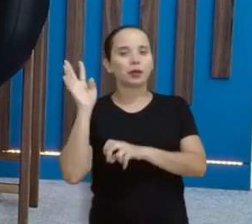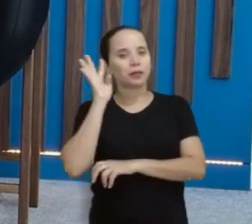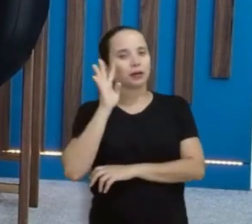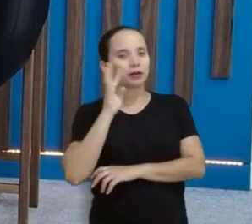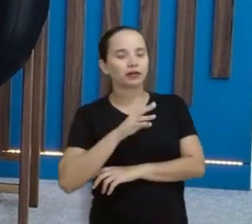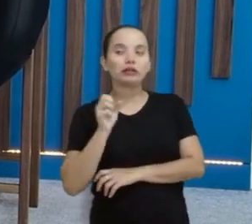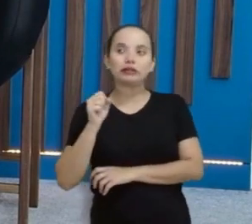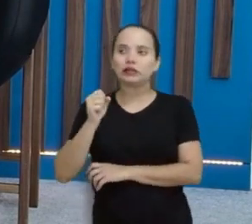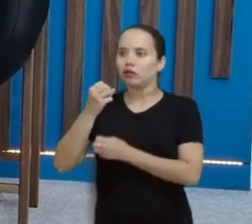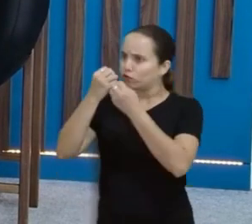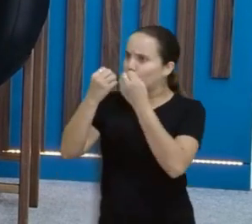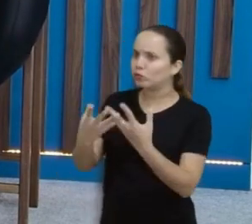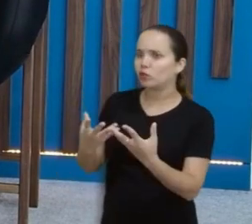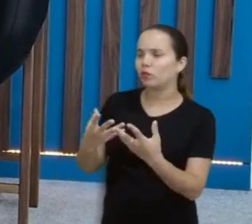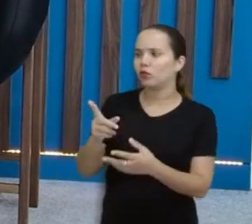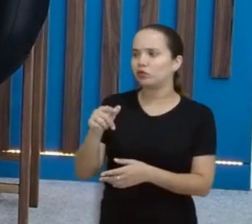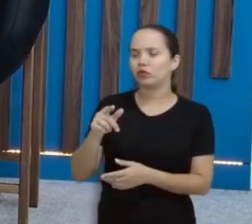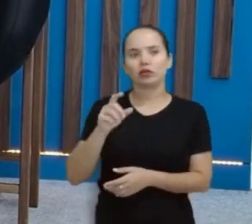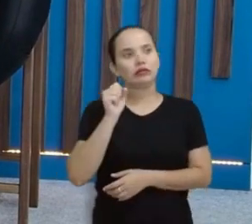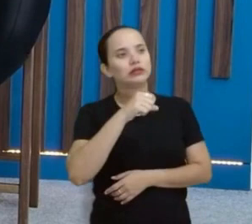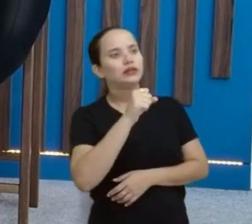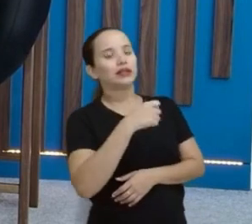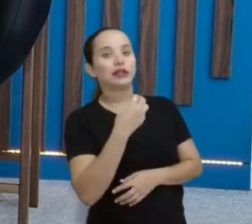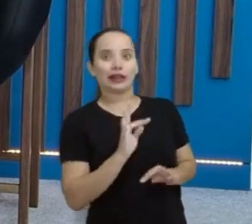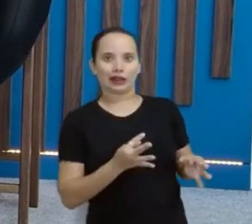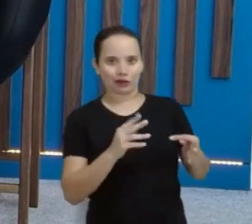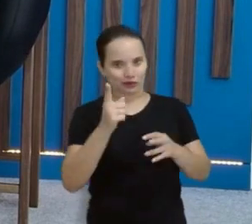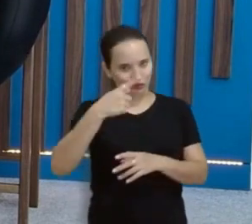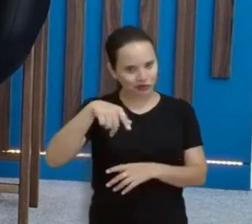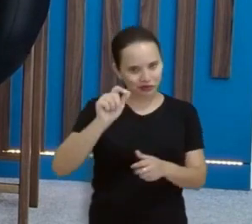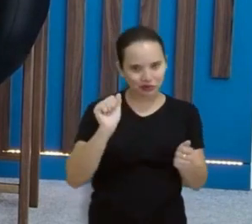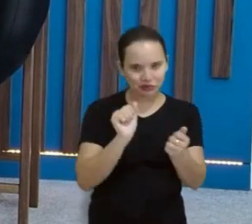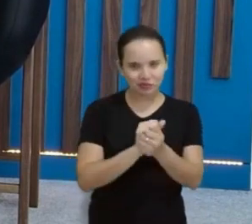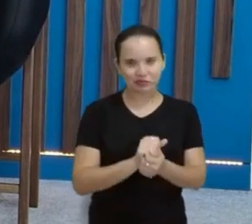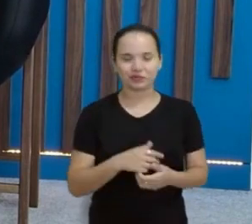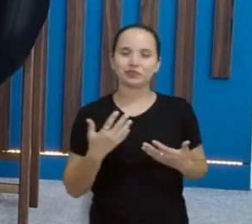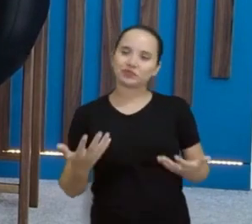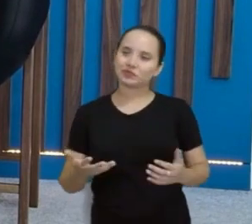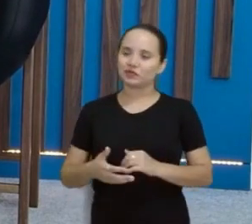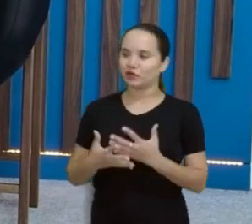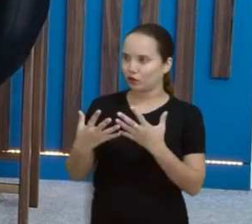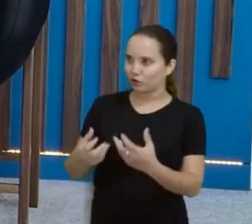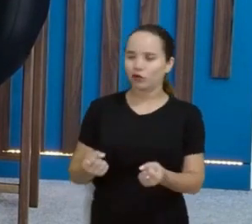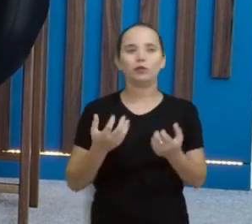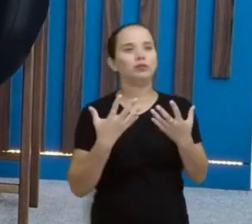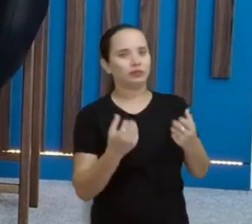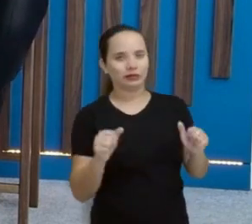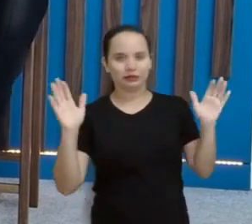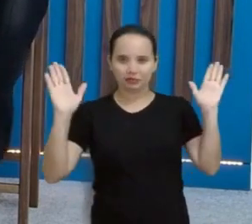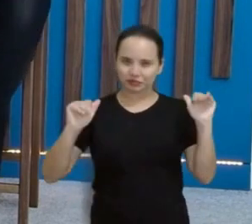de letra, não é verdade? Porque tecnologia é com eles mesmo, tá certo? É isso. E aí, vamos embora? Vamos